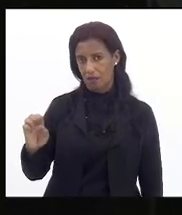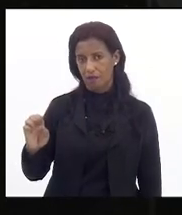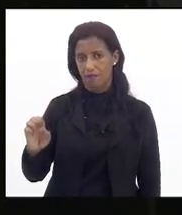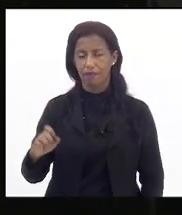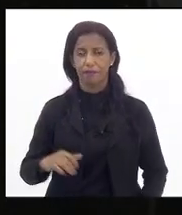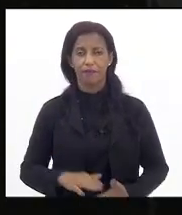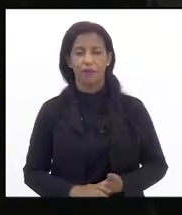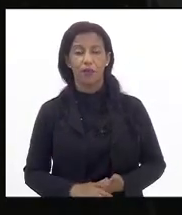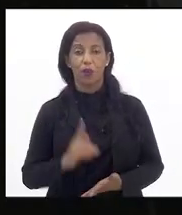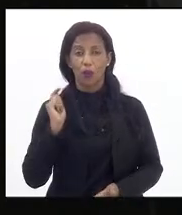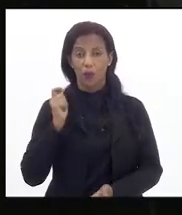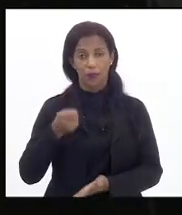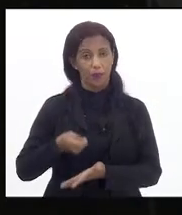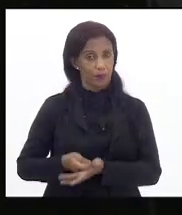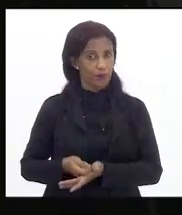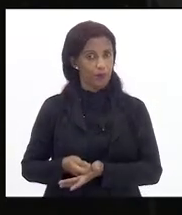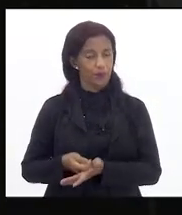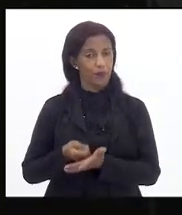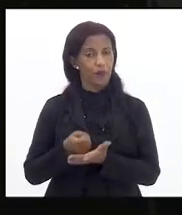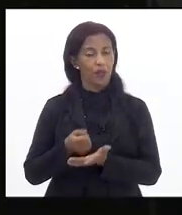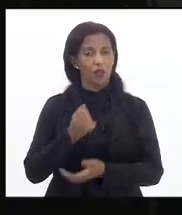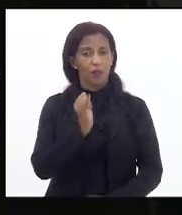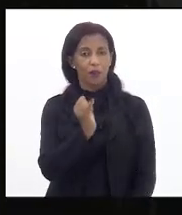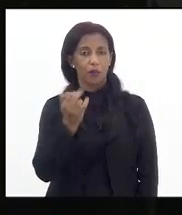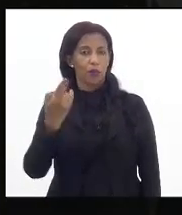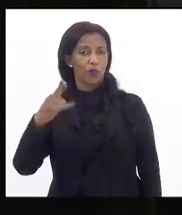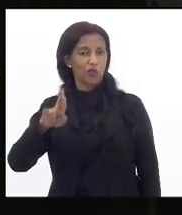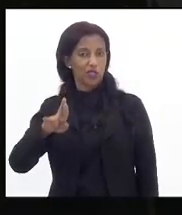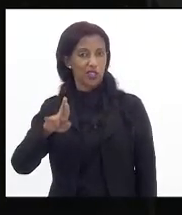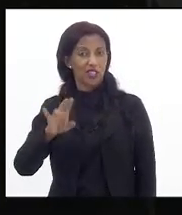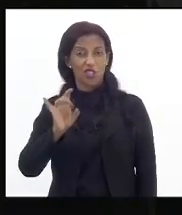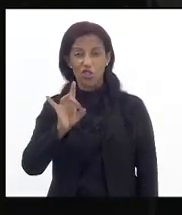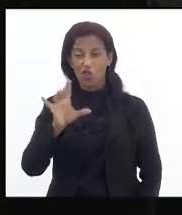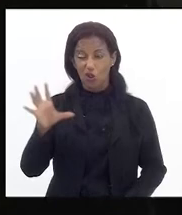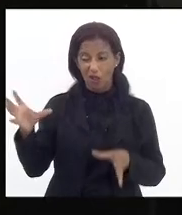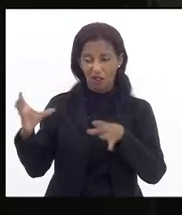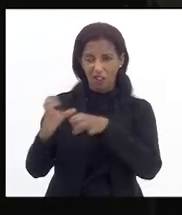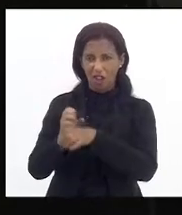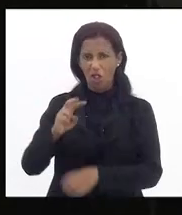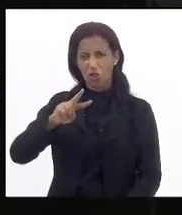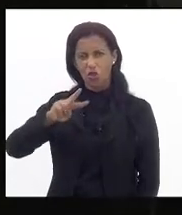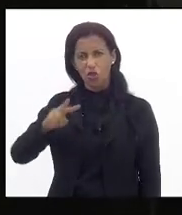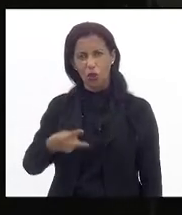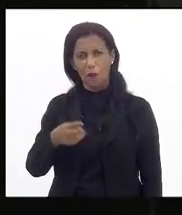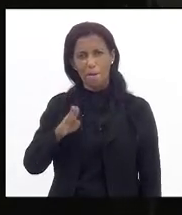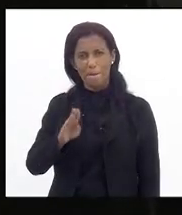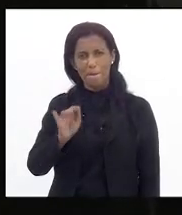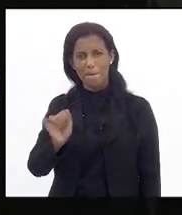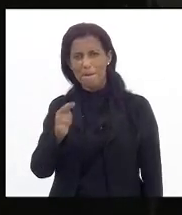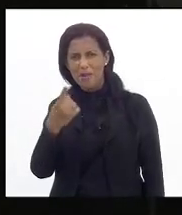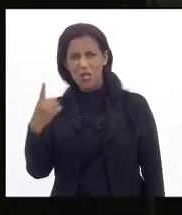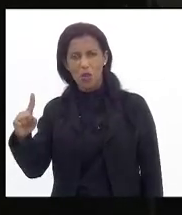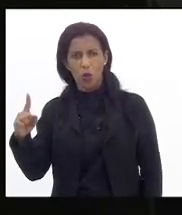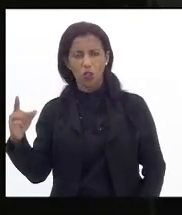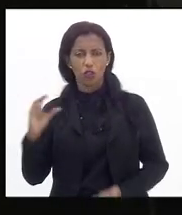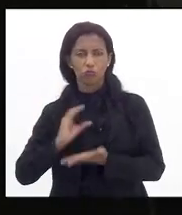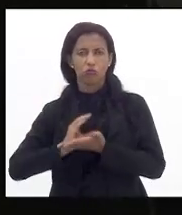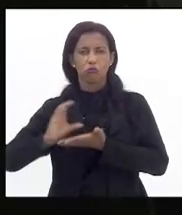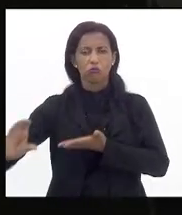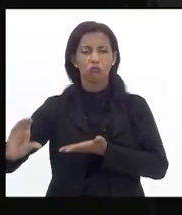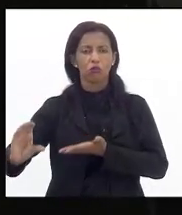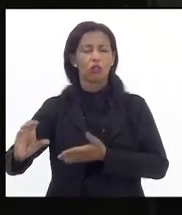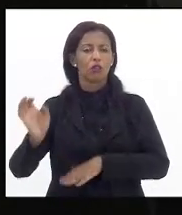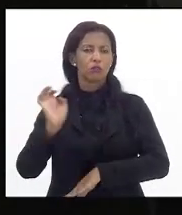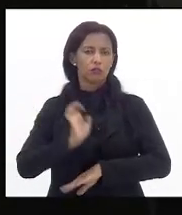Cedae o pagamento de imposto de renda da Cedae só isso Dois Bilhões de entrada